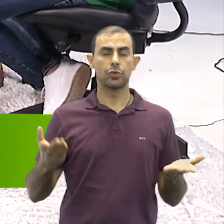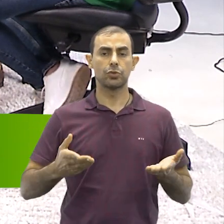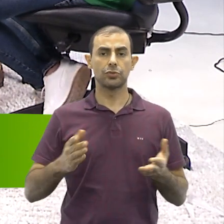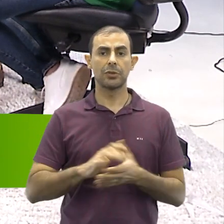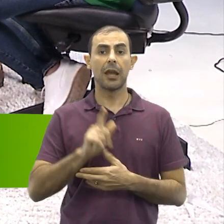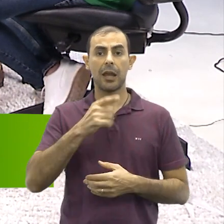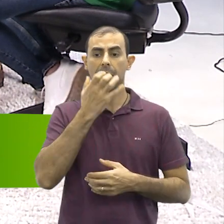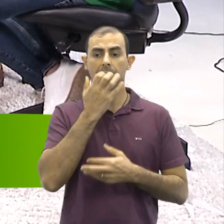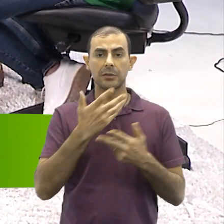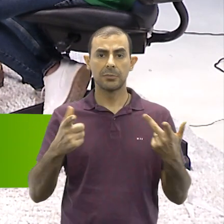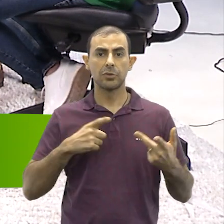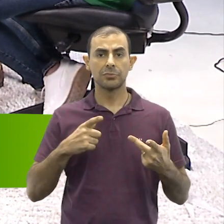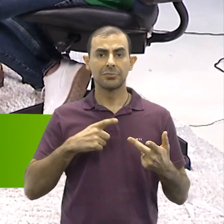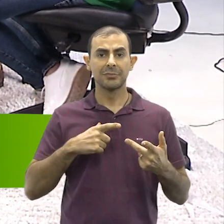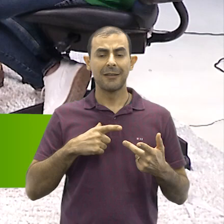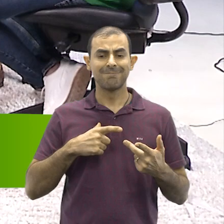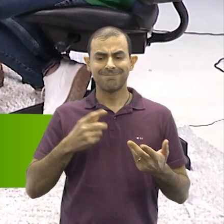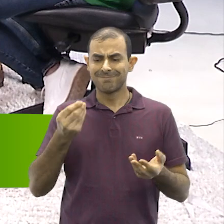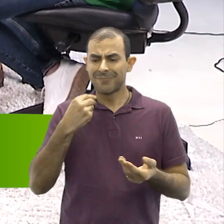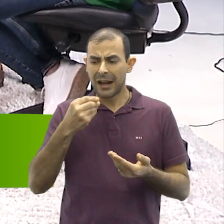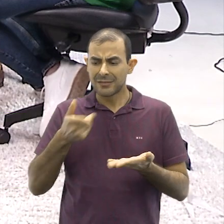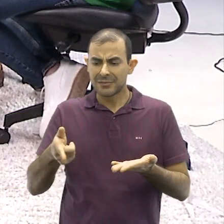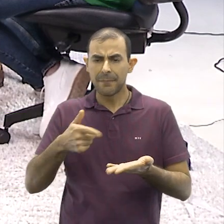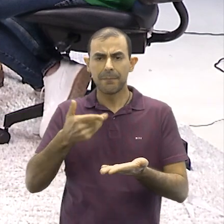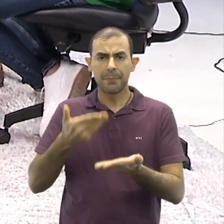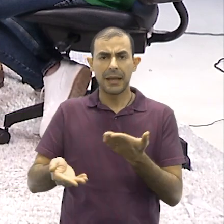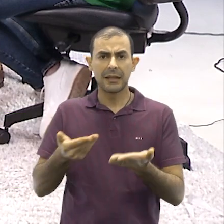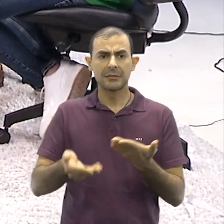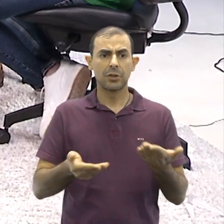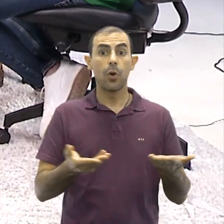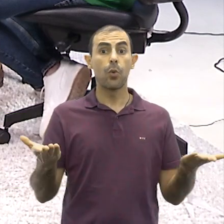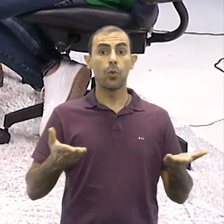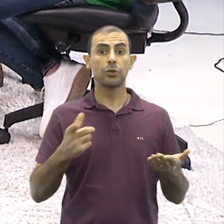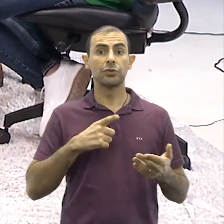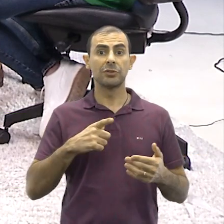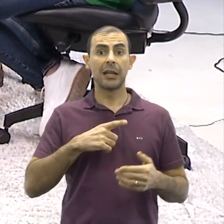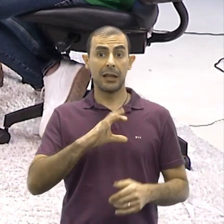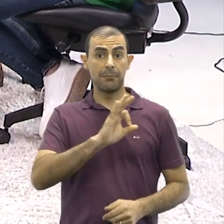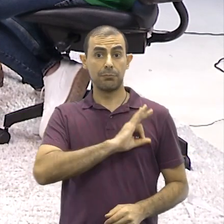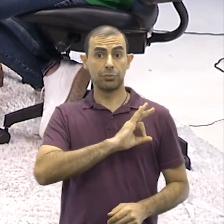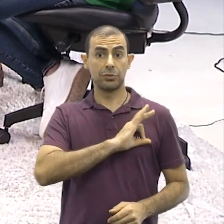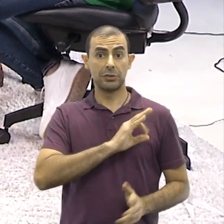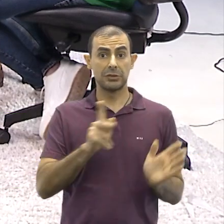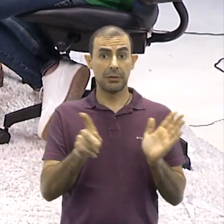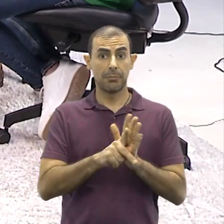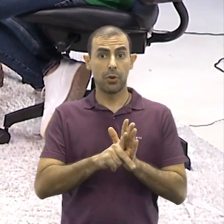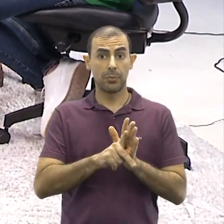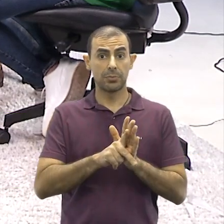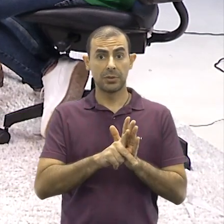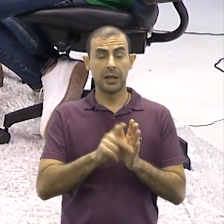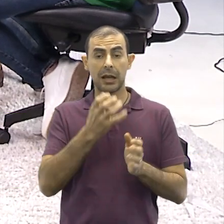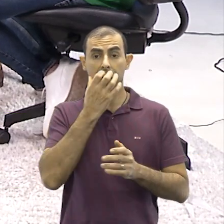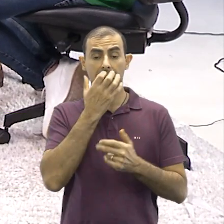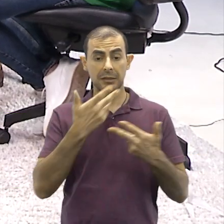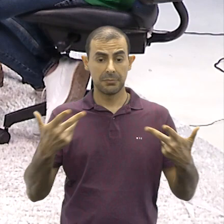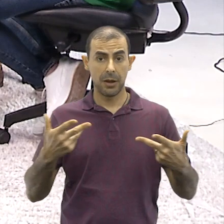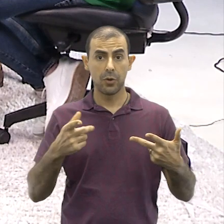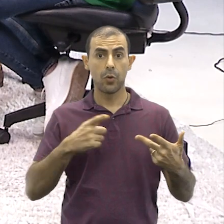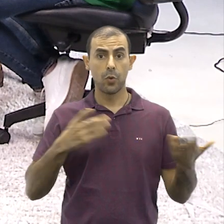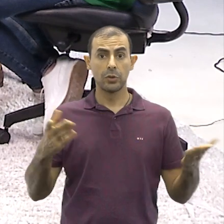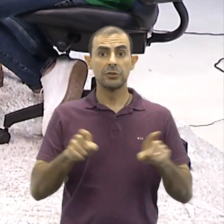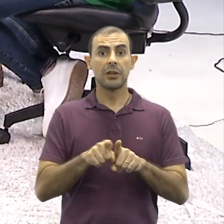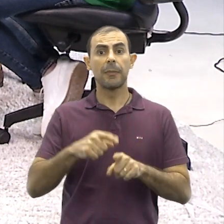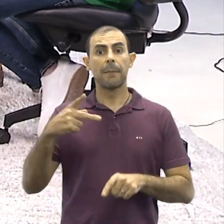animais que estão em vulnerabilidade. Hoje, quando a DECAT, a Delegacia de Proteção Animal, ou a PMA, que é a Polícia